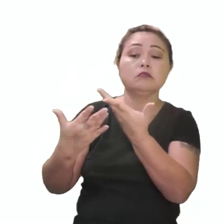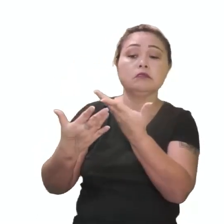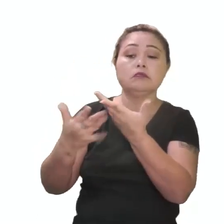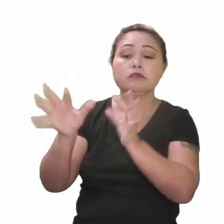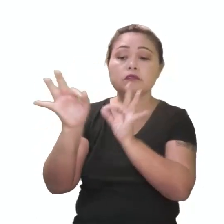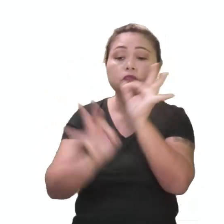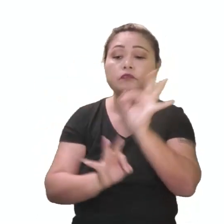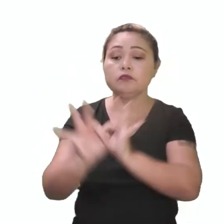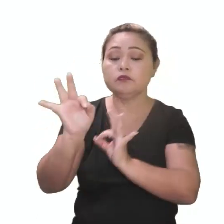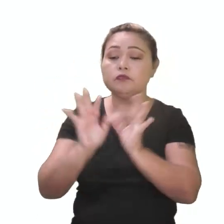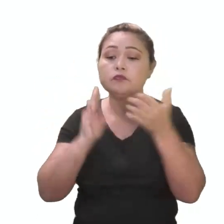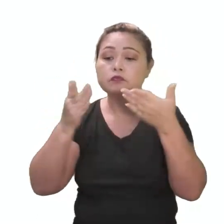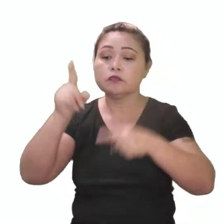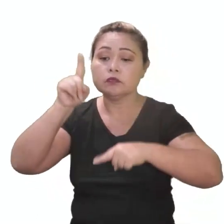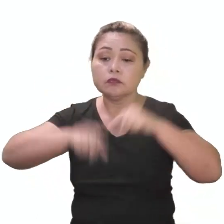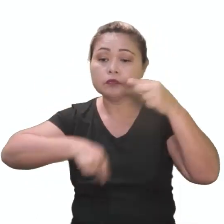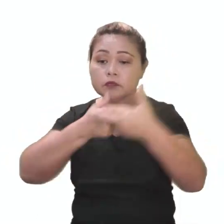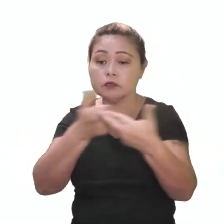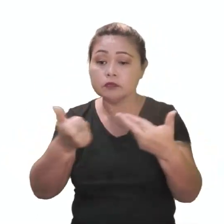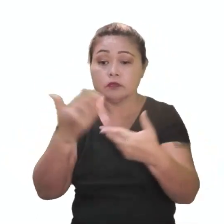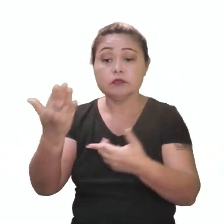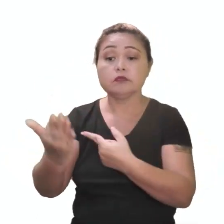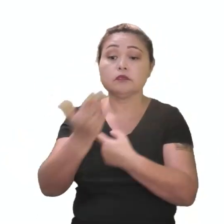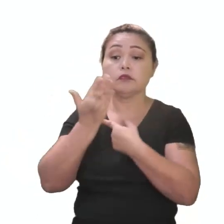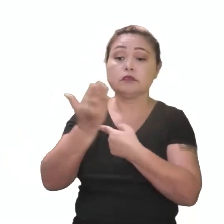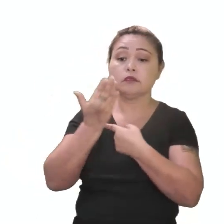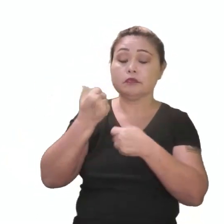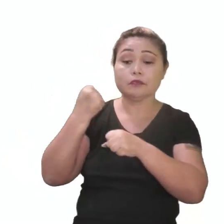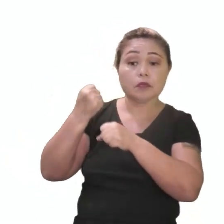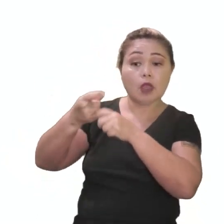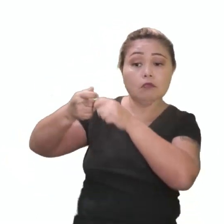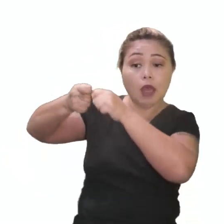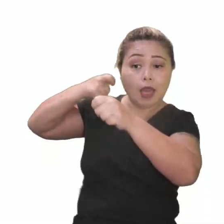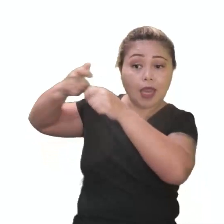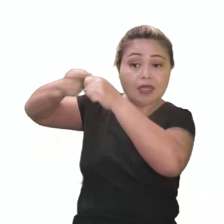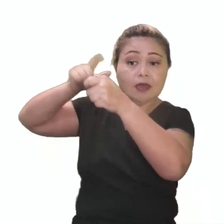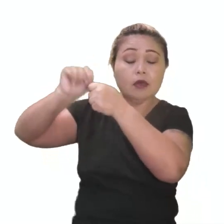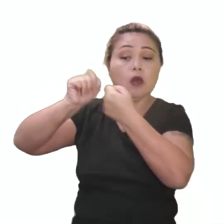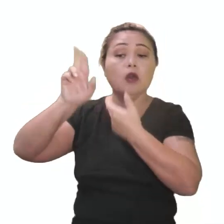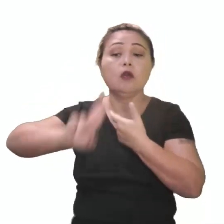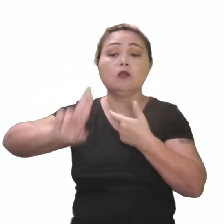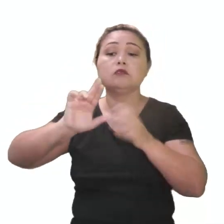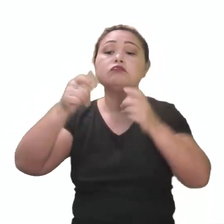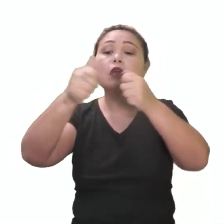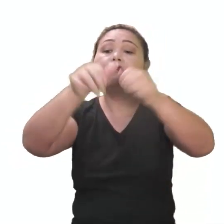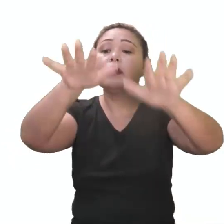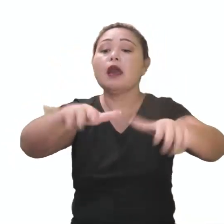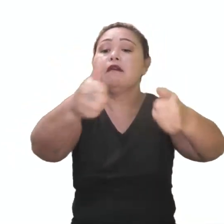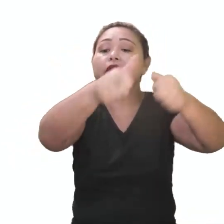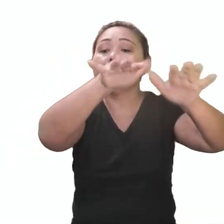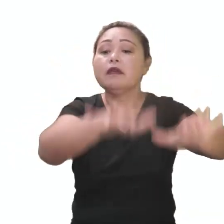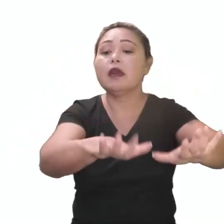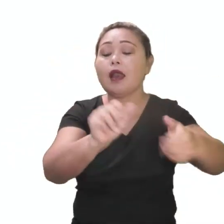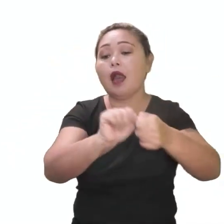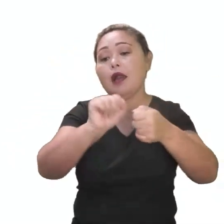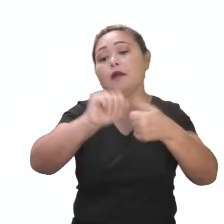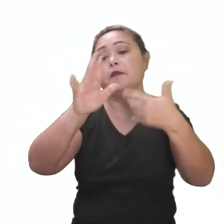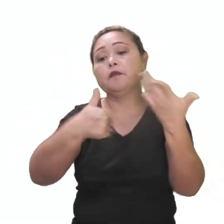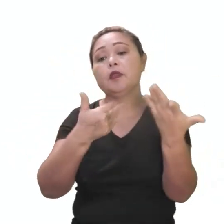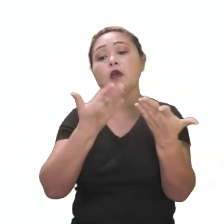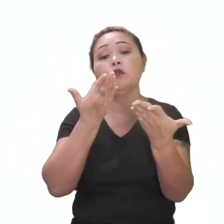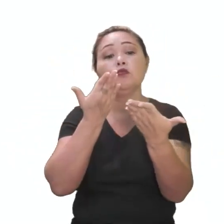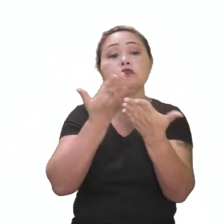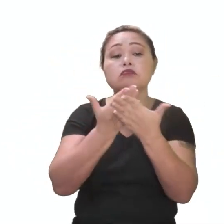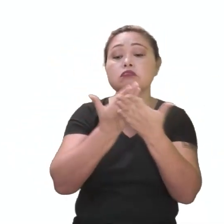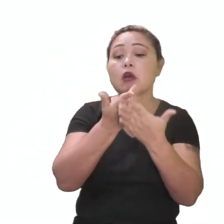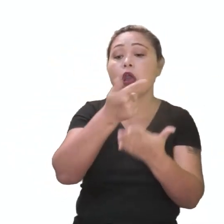de elaboração de determinadas ferramentas para ajudar nessa caça, quando eles começaram a ocupar determinados ambientes, tudo isso se faz com o estudo